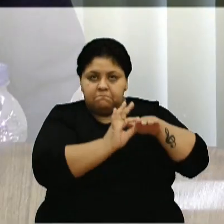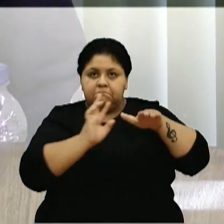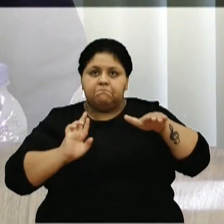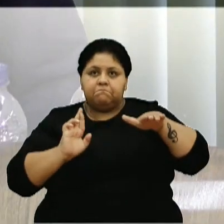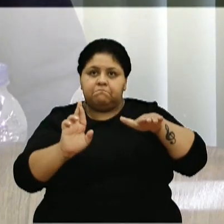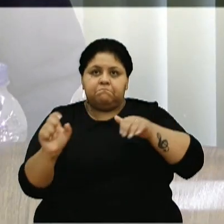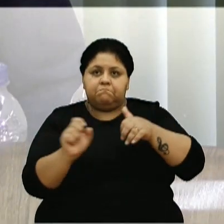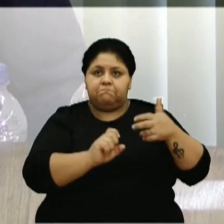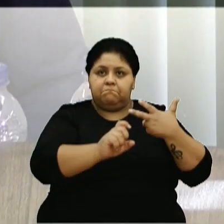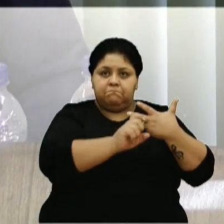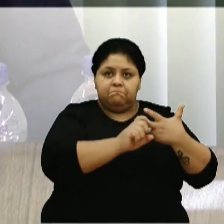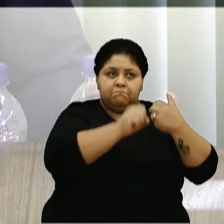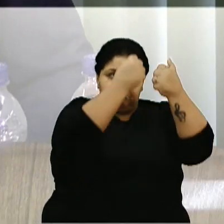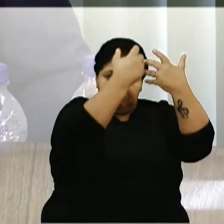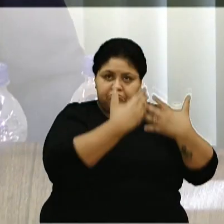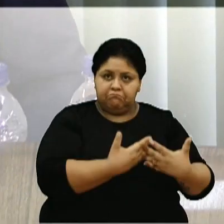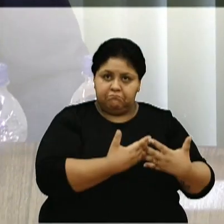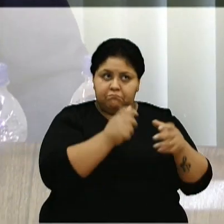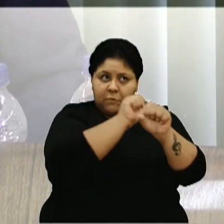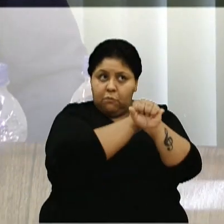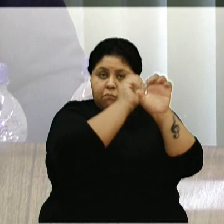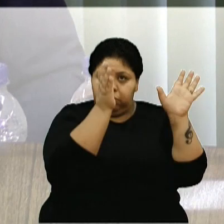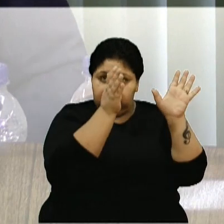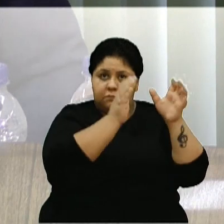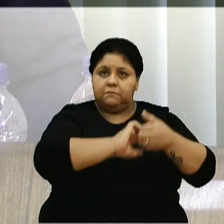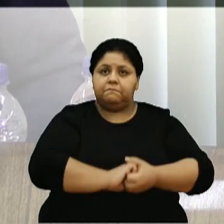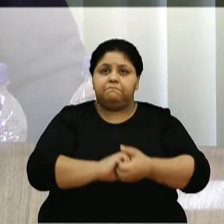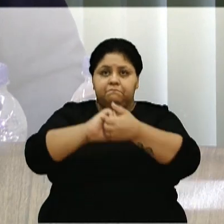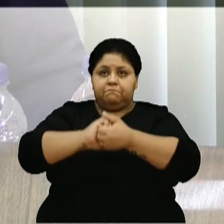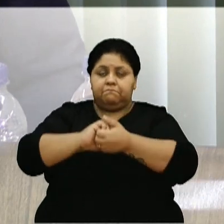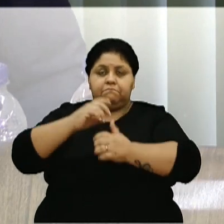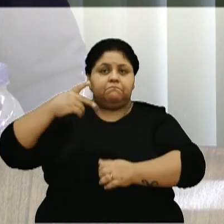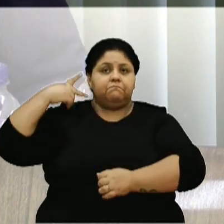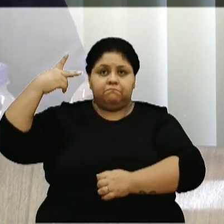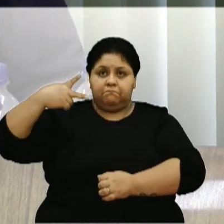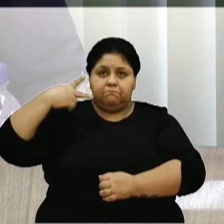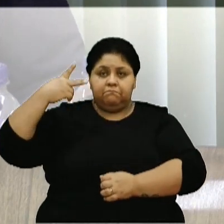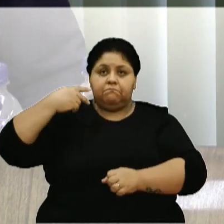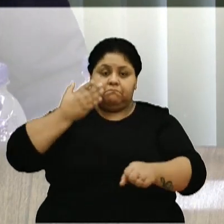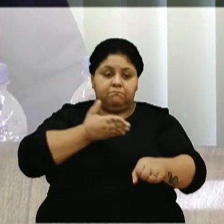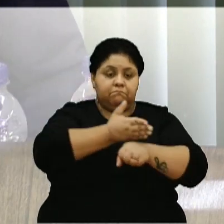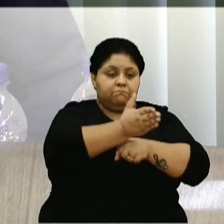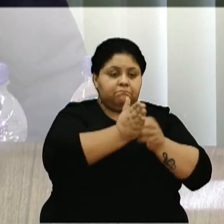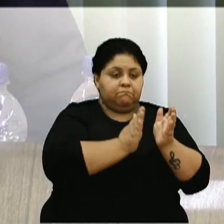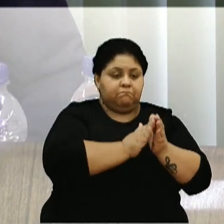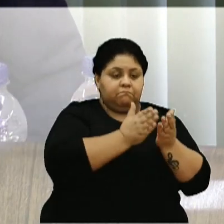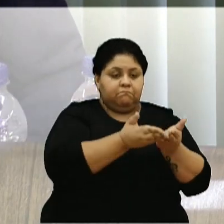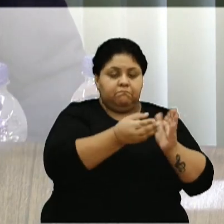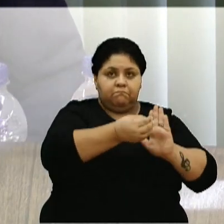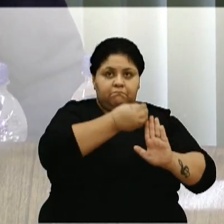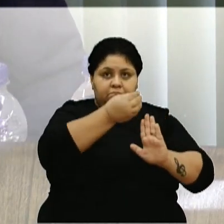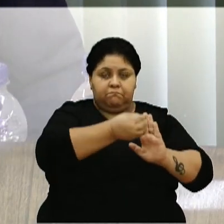Poder Executivo pela exposição e esclarecimentos, cumprimentos vereadores integrantes da Comissão de Orçamento,